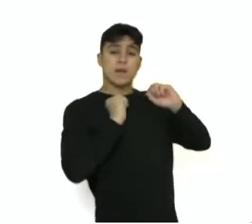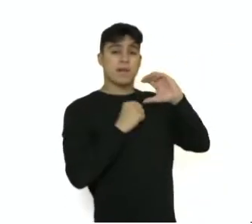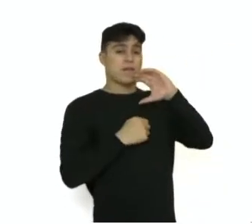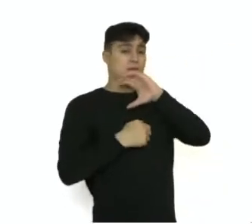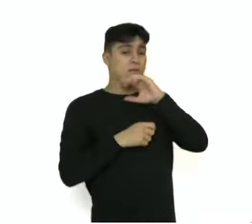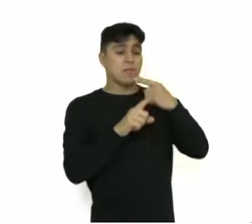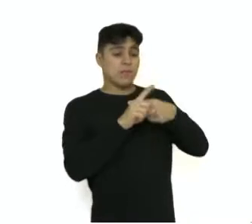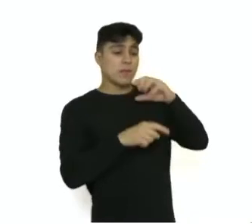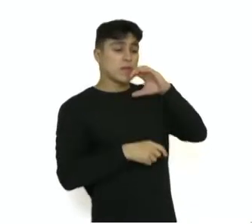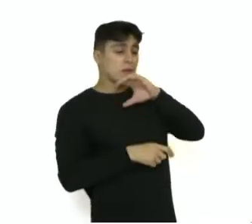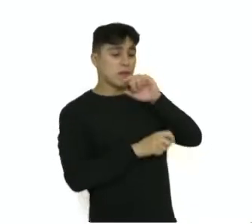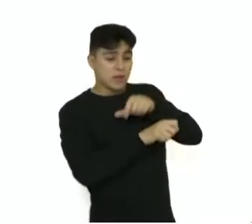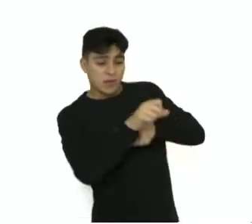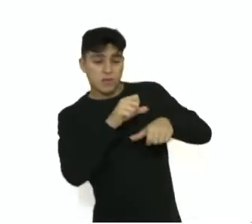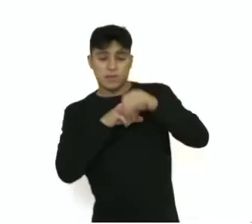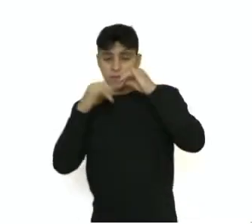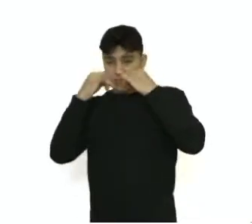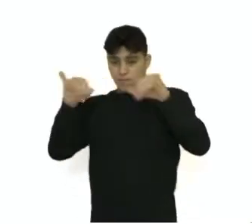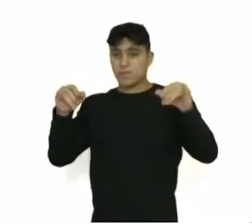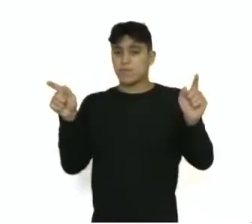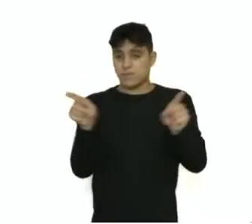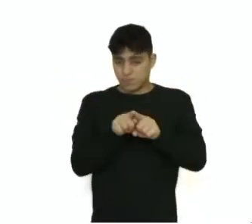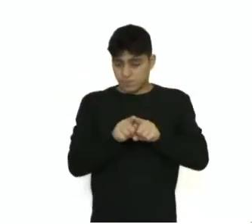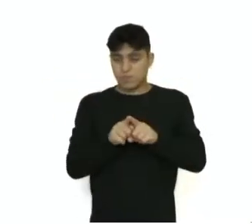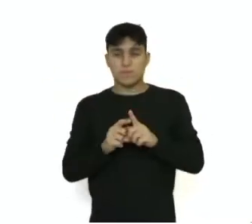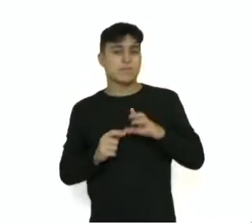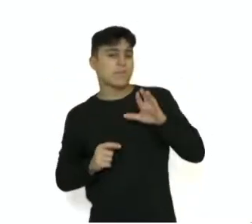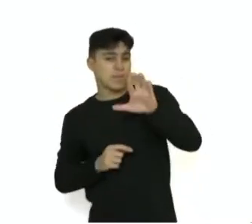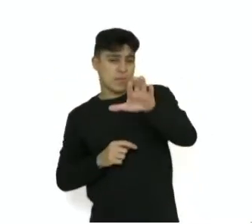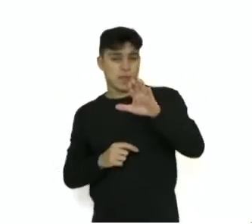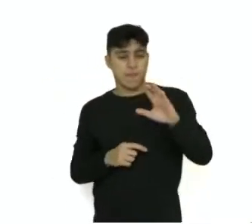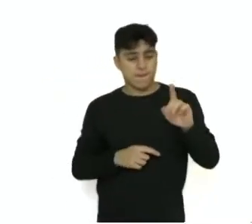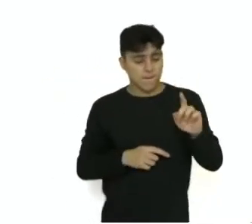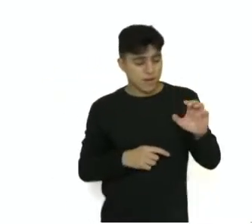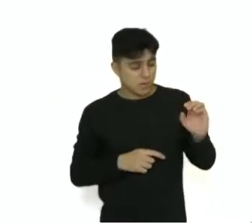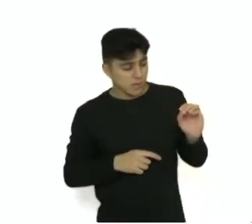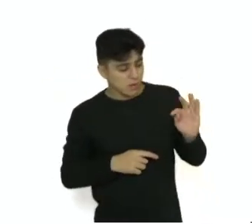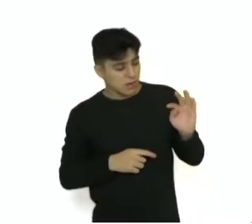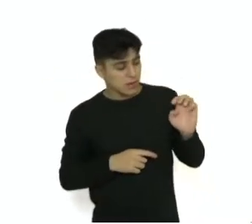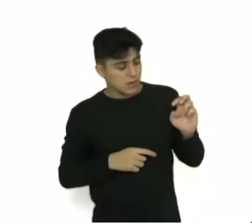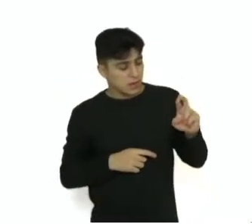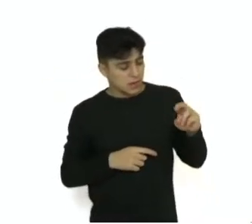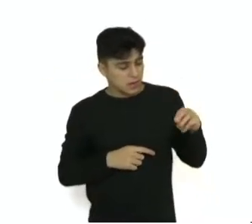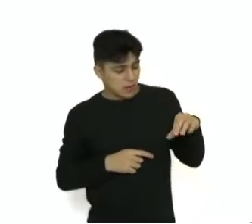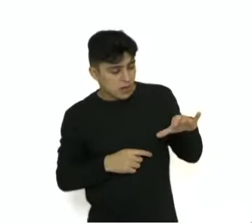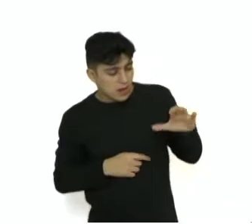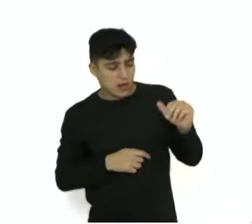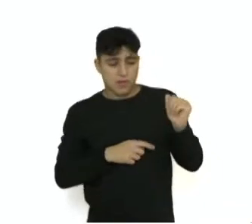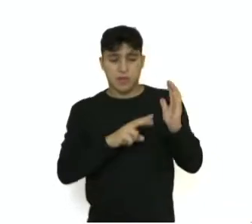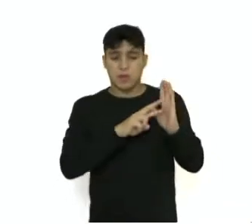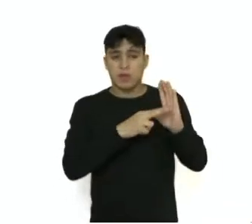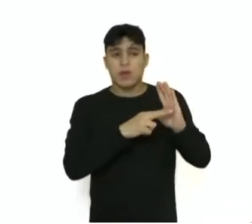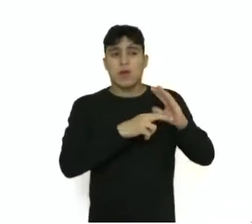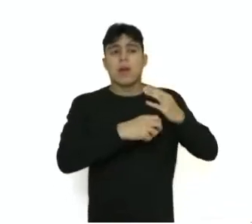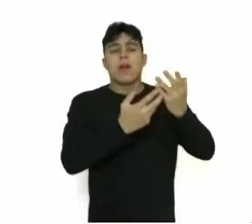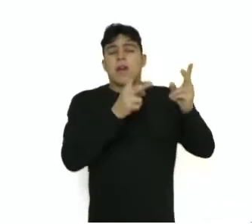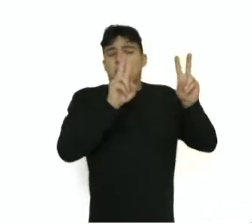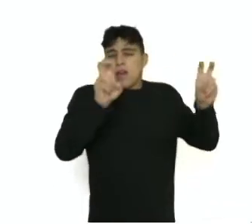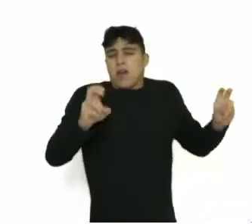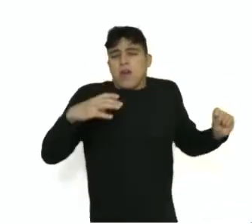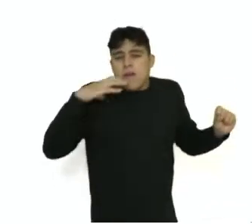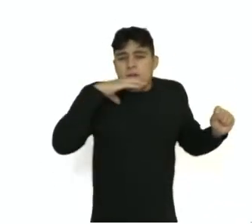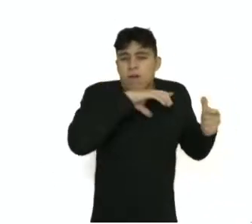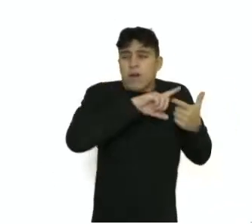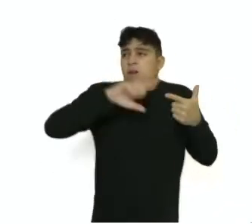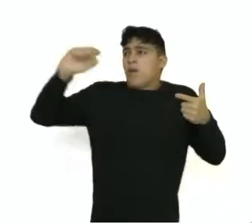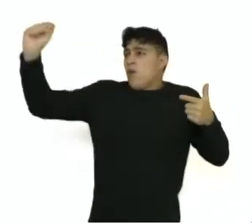transformado em eletricidade. Então você tem aqui, por exemplo, a geotérmica, está relacionado com as chamadas bombas de calor. Você tem a solar,